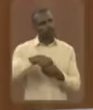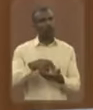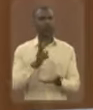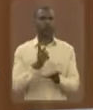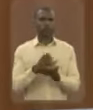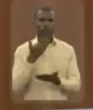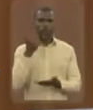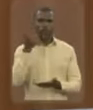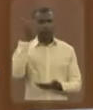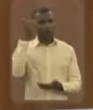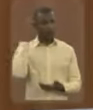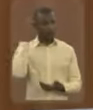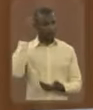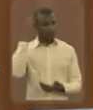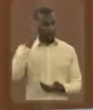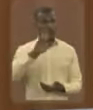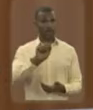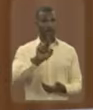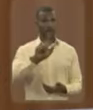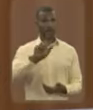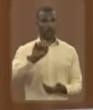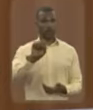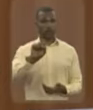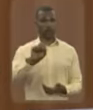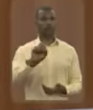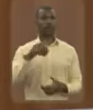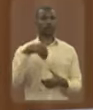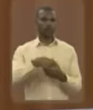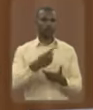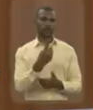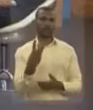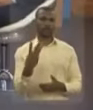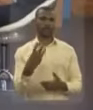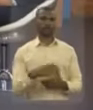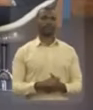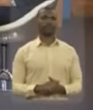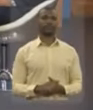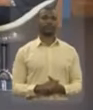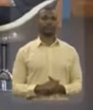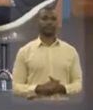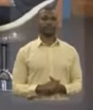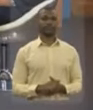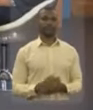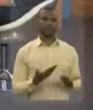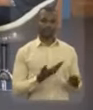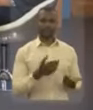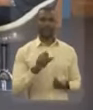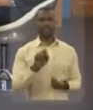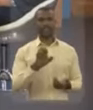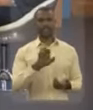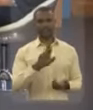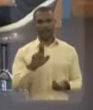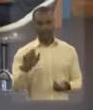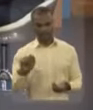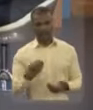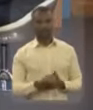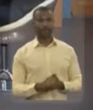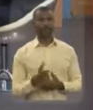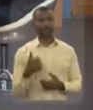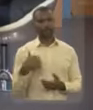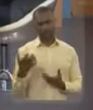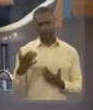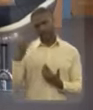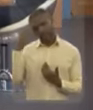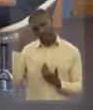continuar melhorando Santo André Carlos grana dia 30 vote 13 Ok Car obrigado Paulo Serra sua consideração final eu quero também